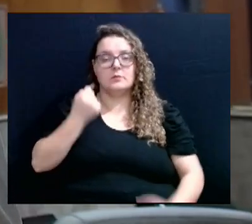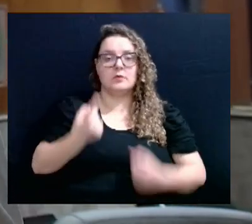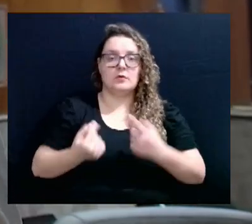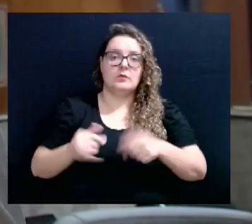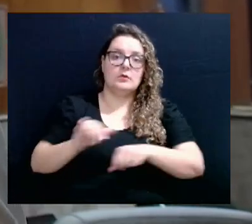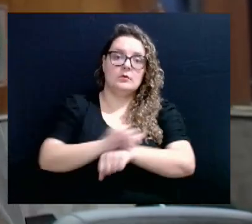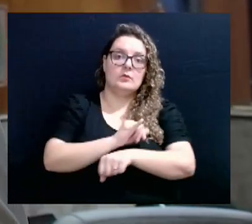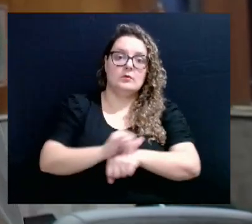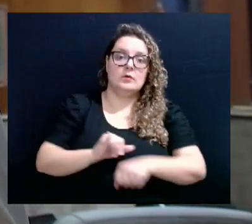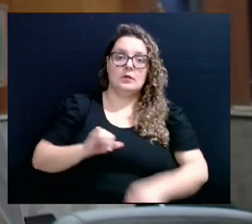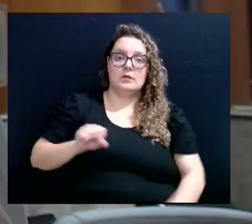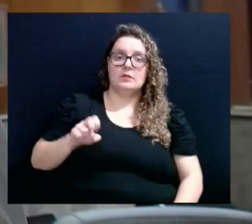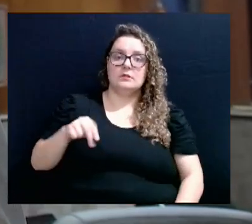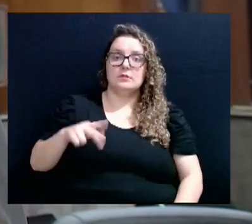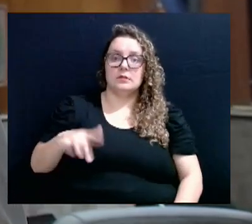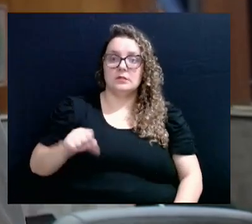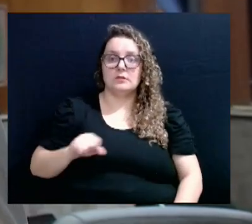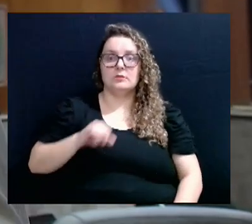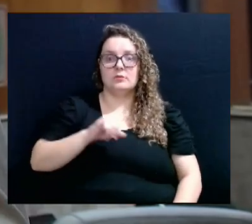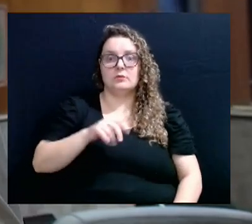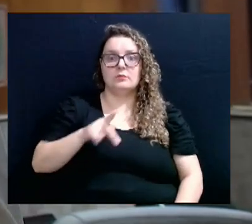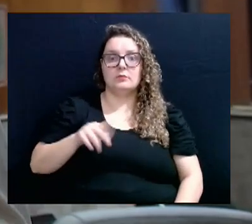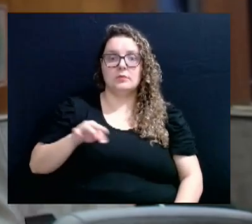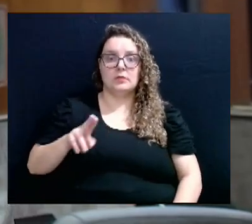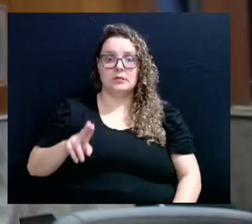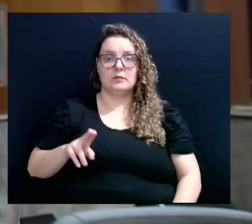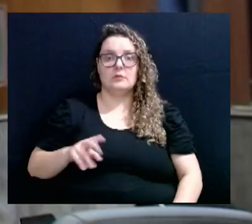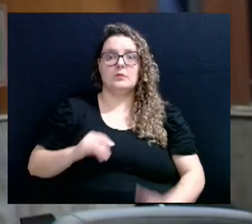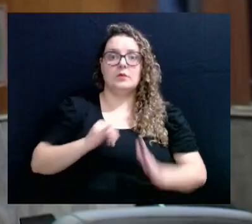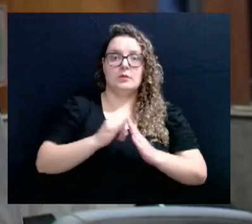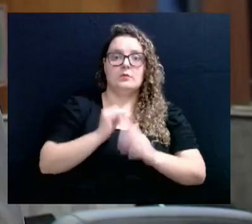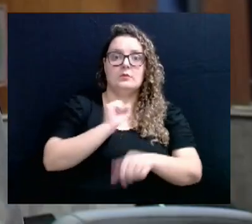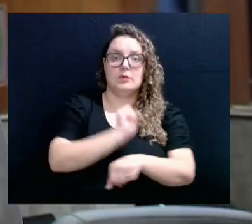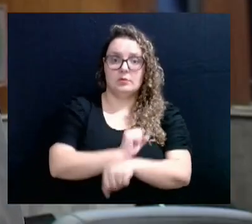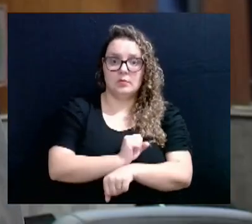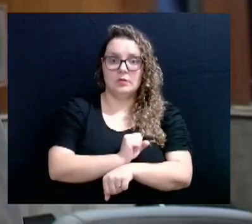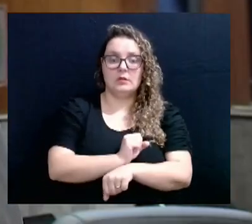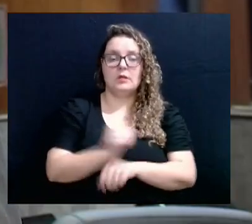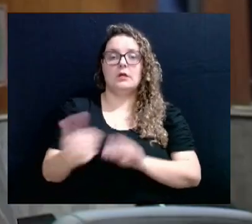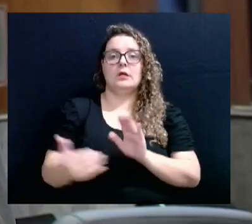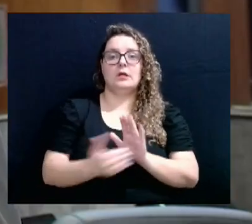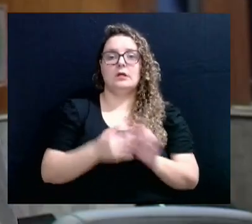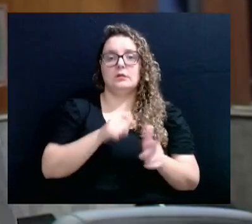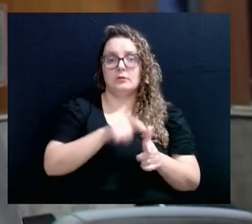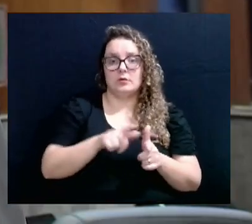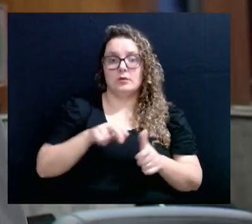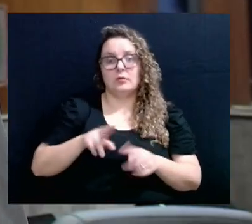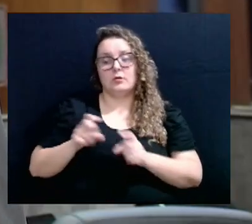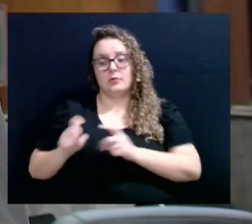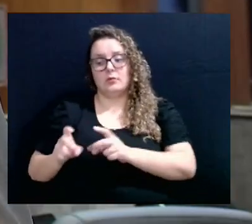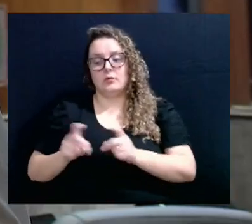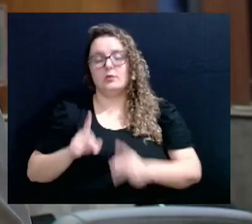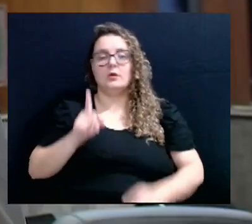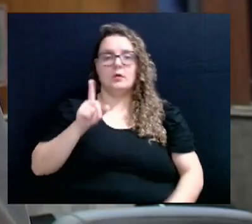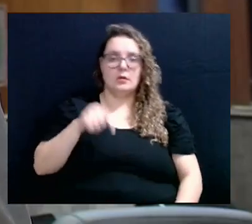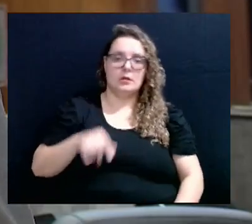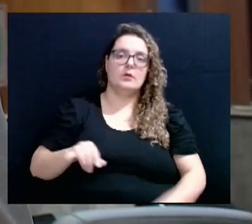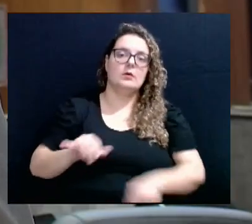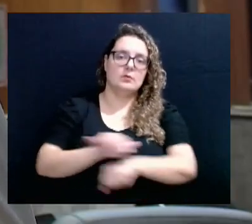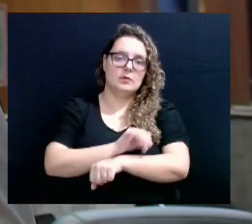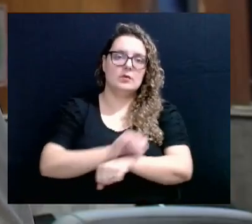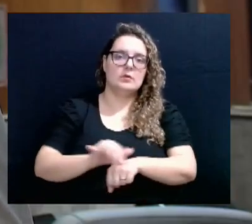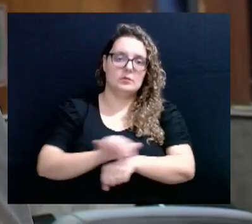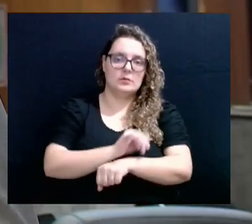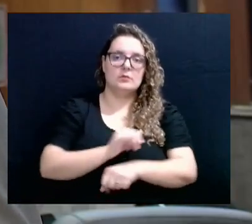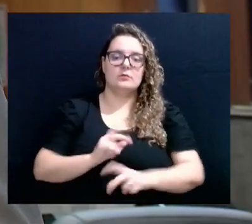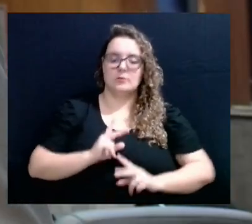IPTU para os imóveis parados no centro, até serem locados ou vendidos, é uma das estratégias para